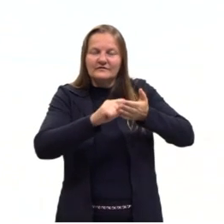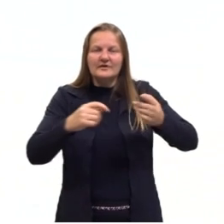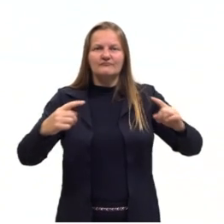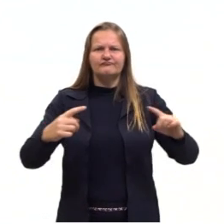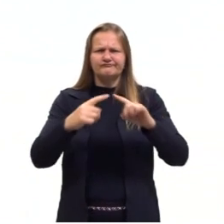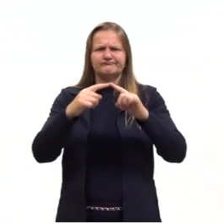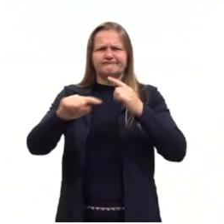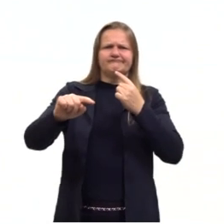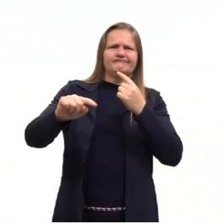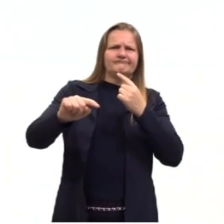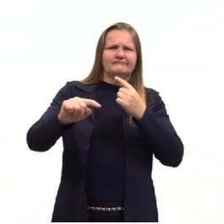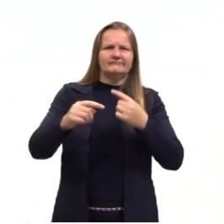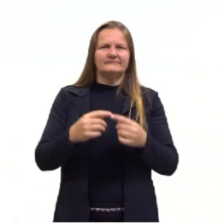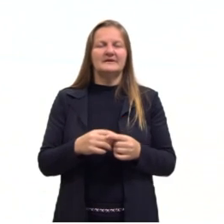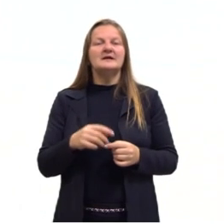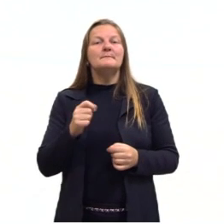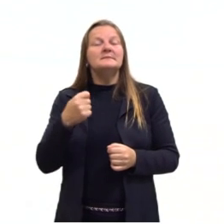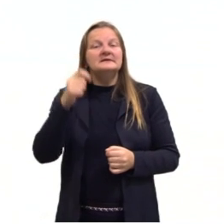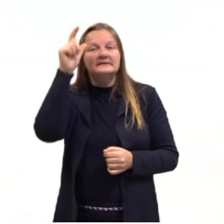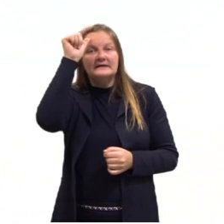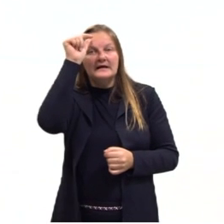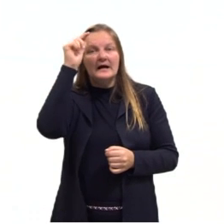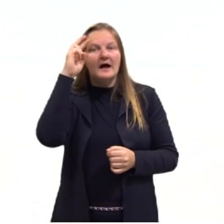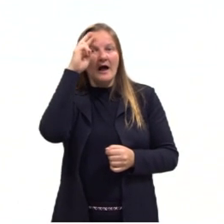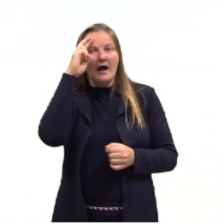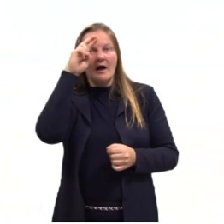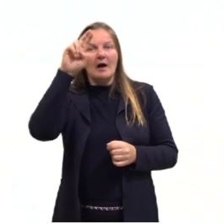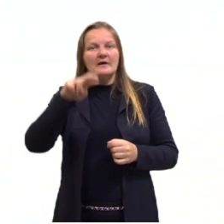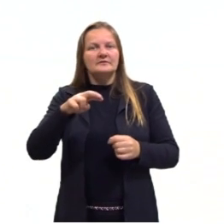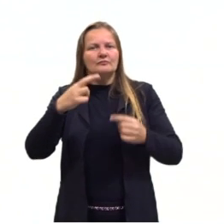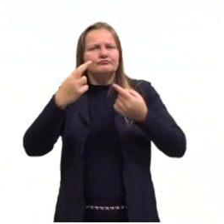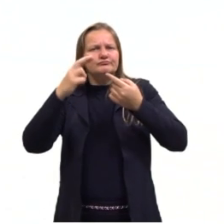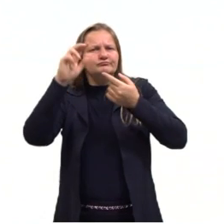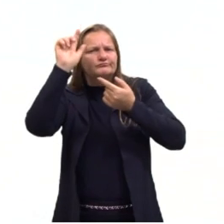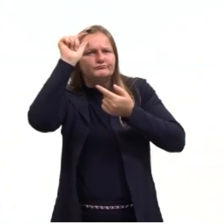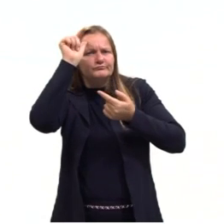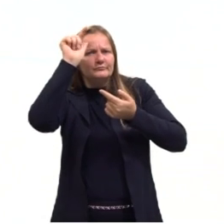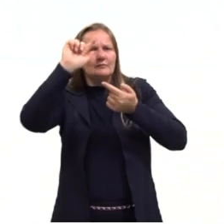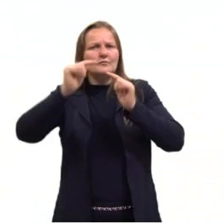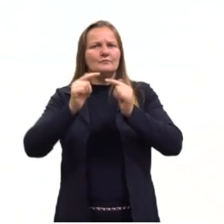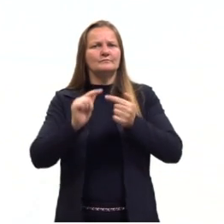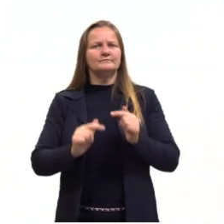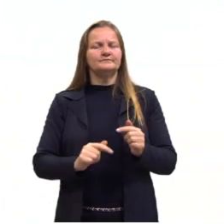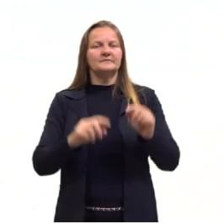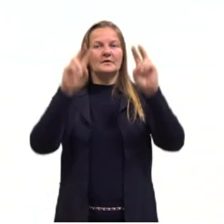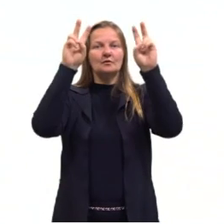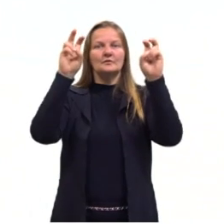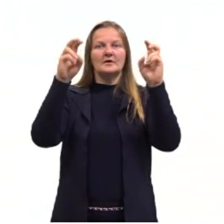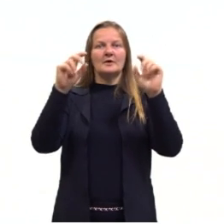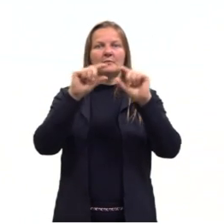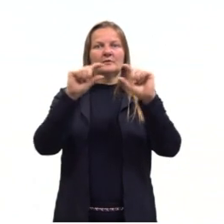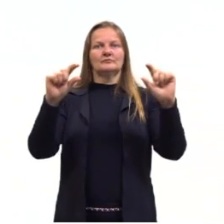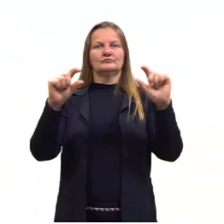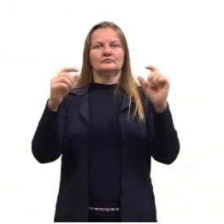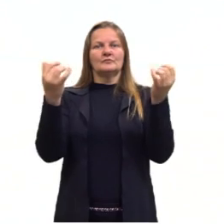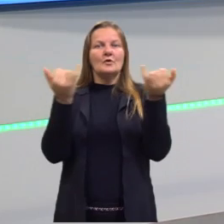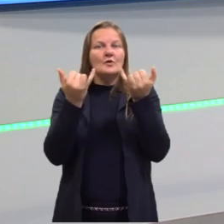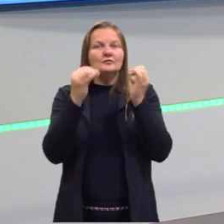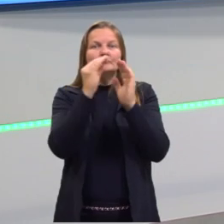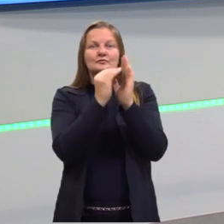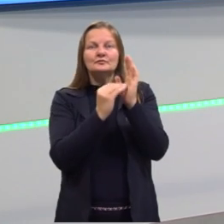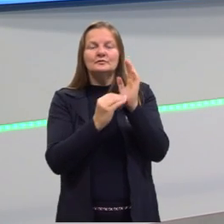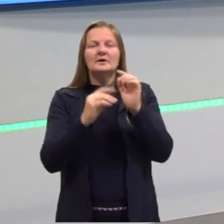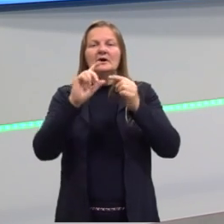vai falar sobre manter uma linha de raciocínio sobre começar um texto falando sobre um determinado assunto